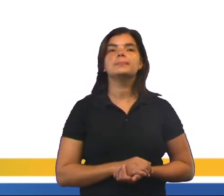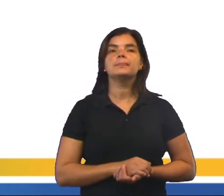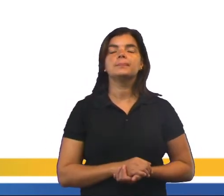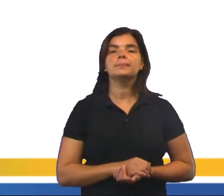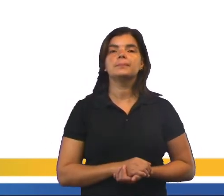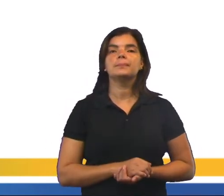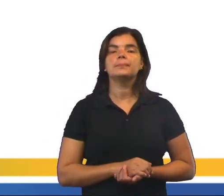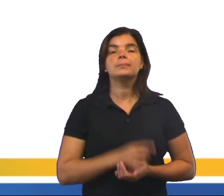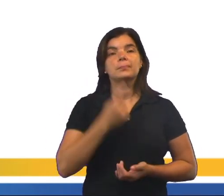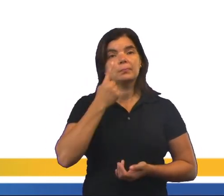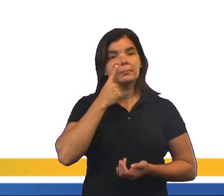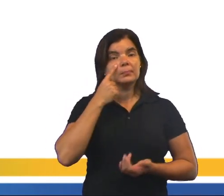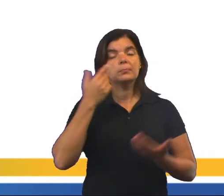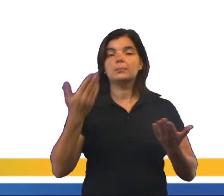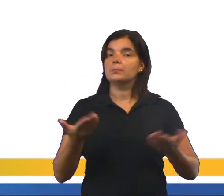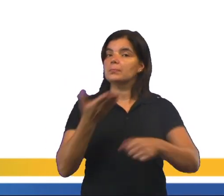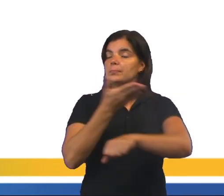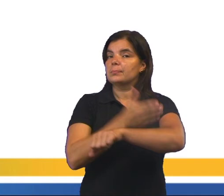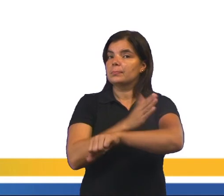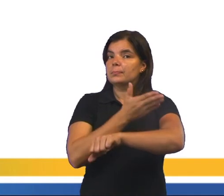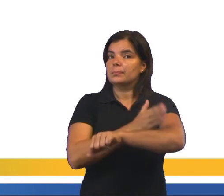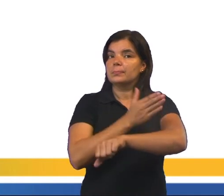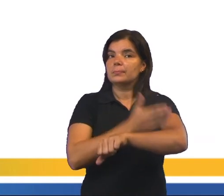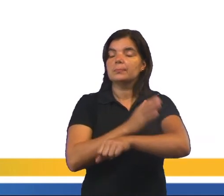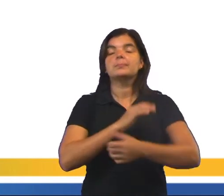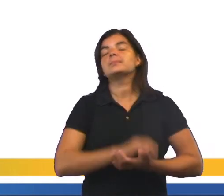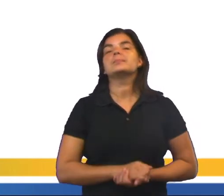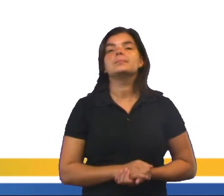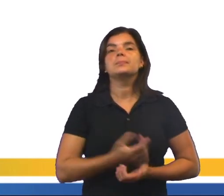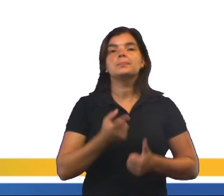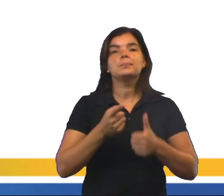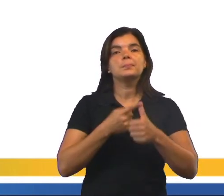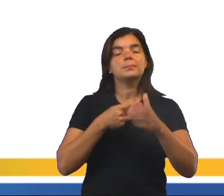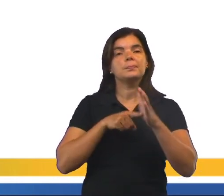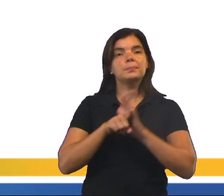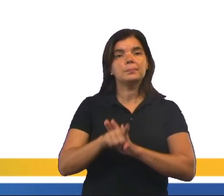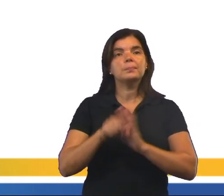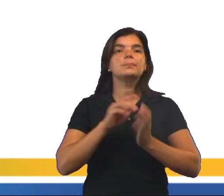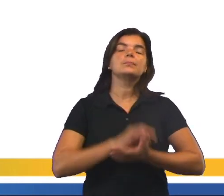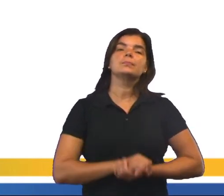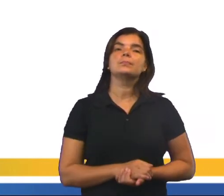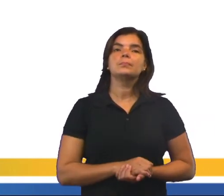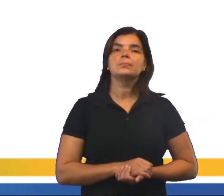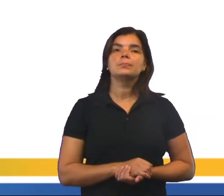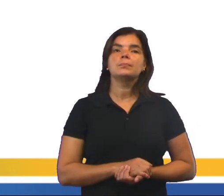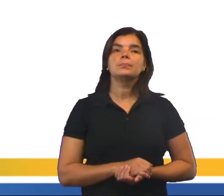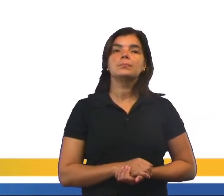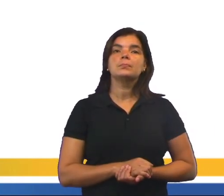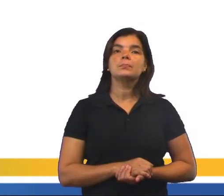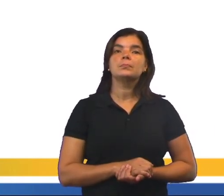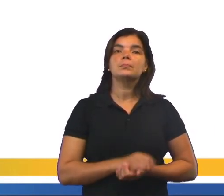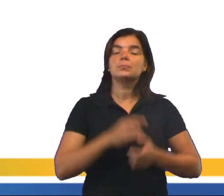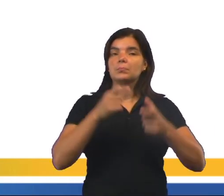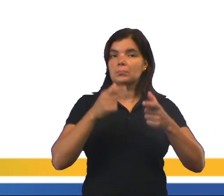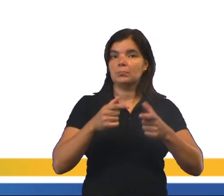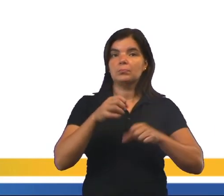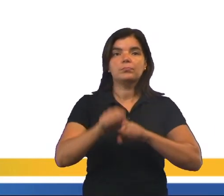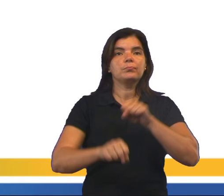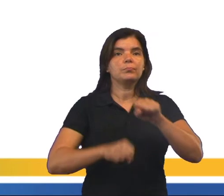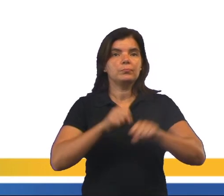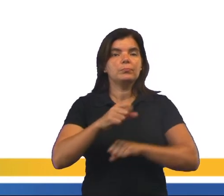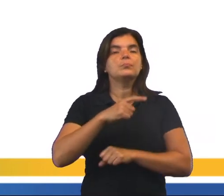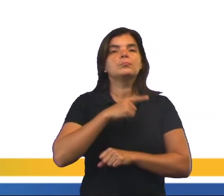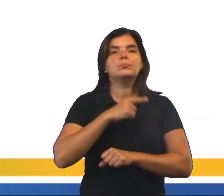Né? Concluímos, achamos nossa área, né? Nossa fórmula. Vamos praticar, pessoal? Situação 1. Uma